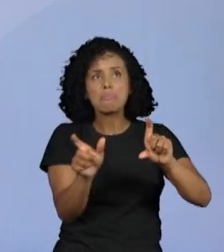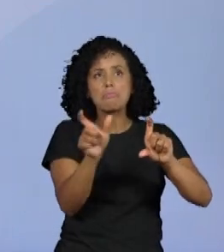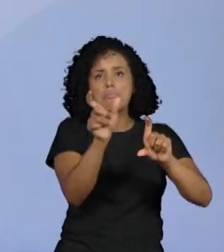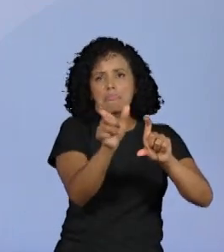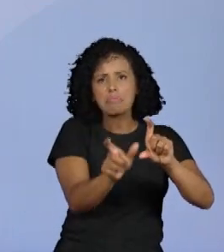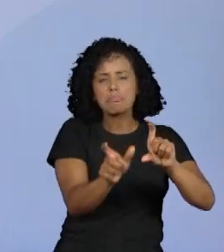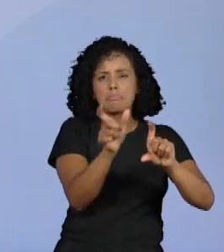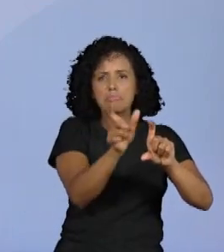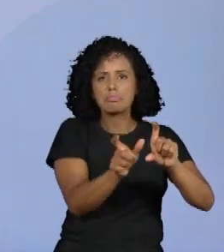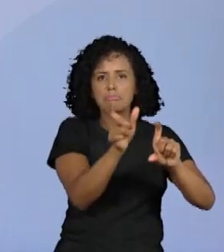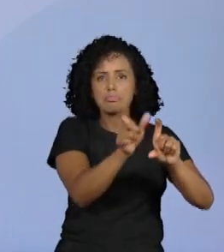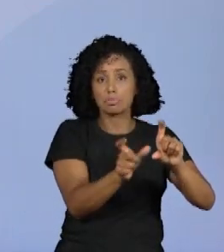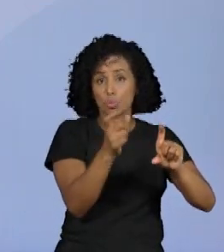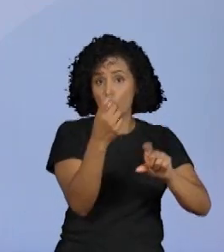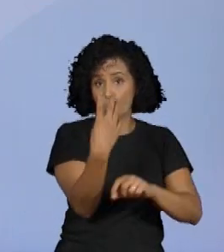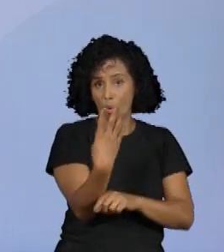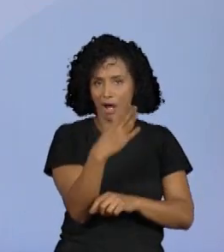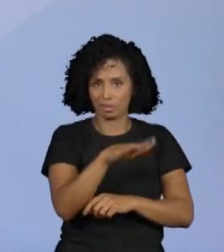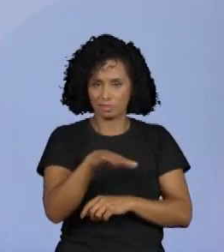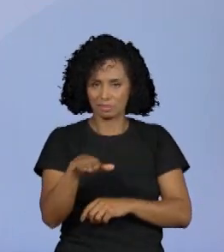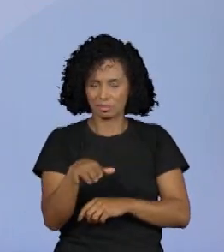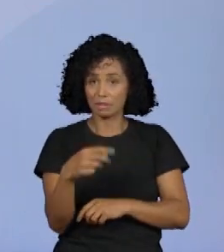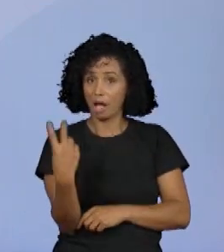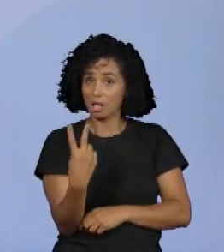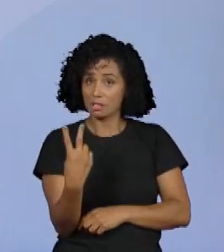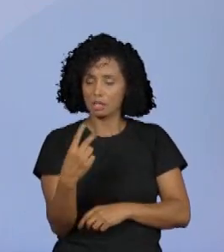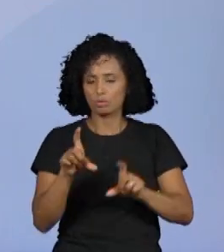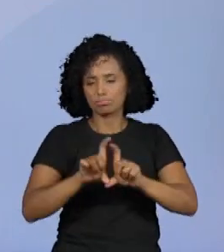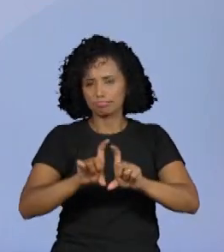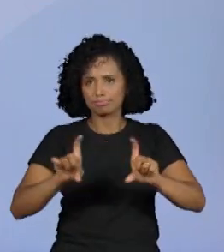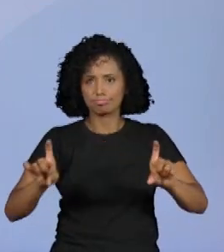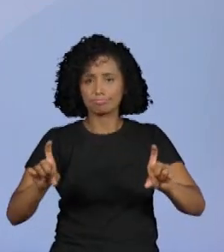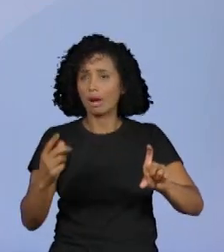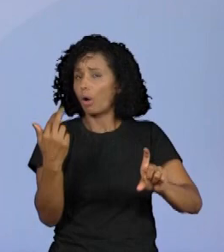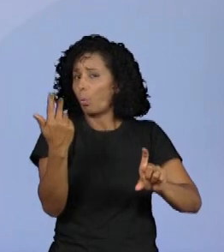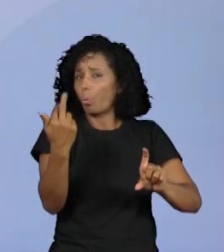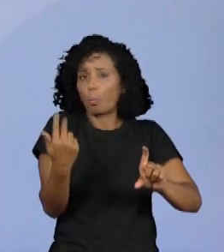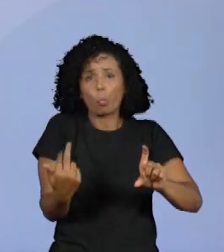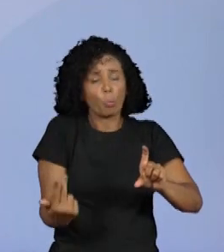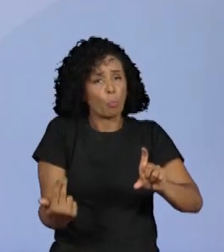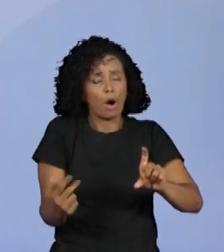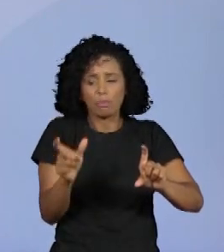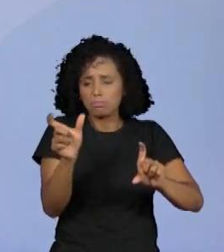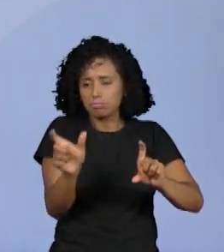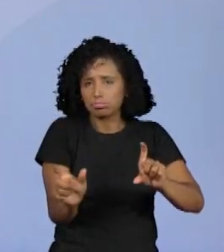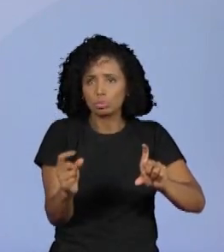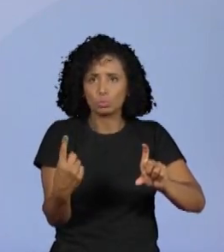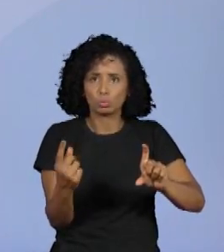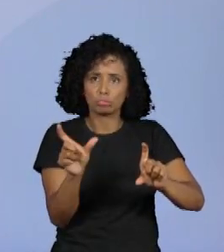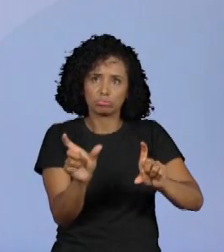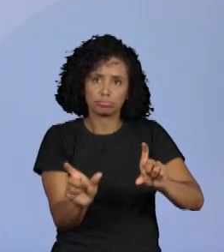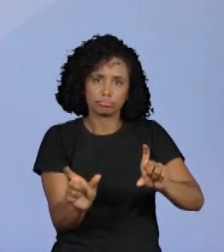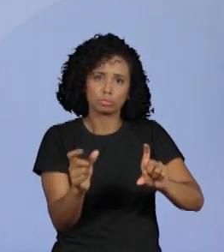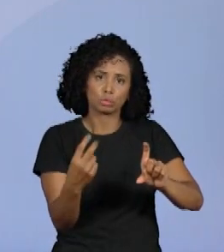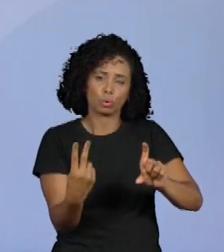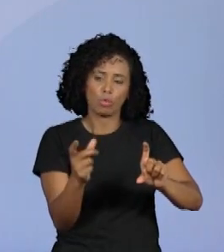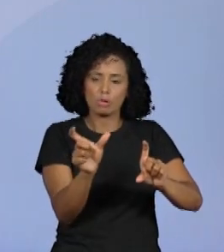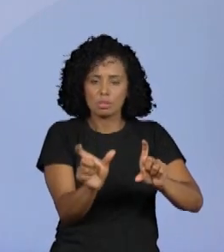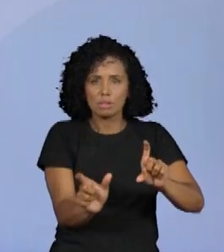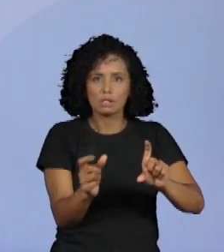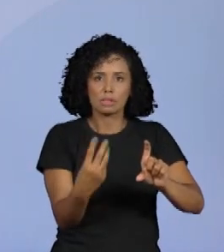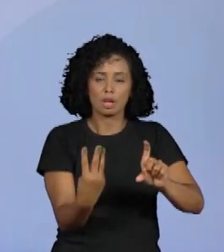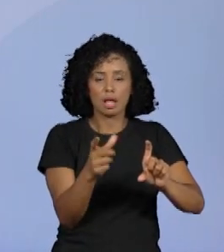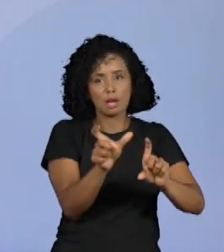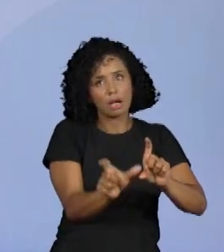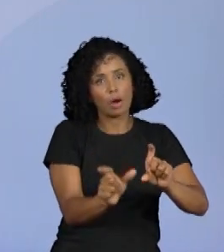linha. A segunda linha é exatamente igual. Então, nós temos aí também 4 crianças